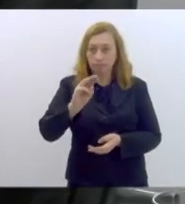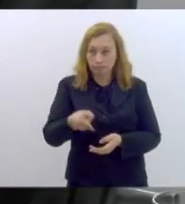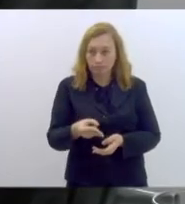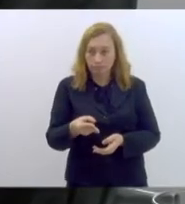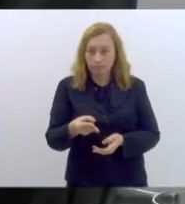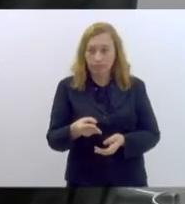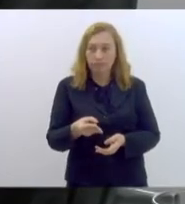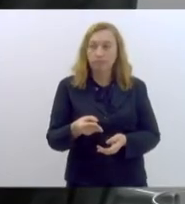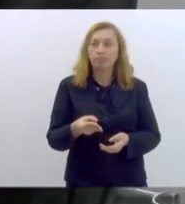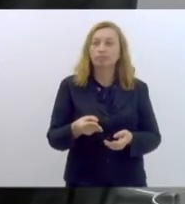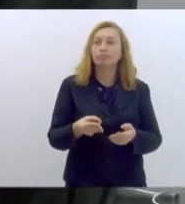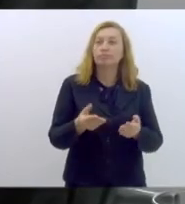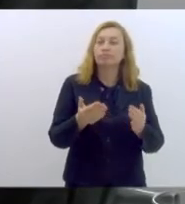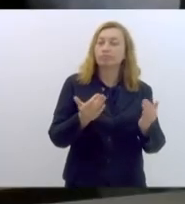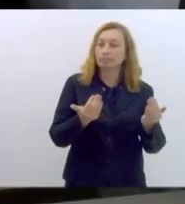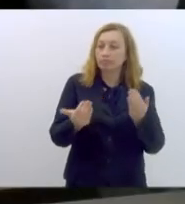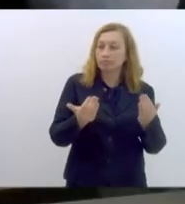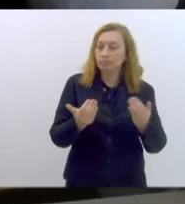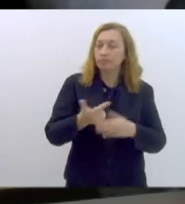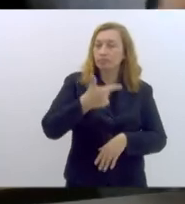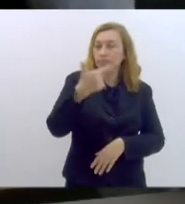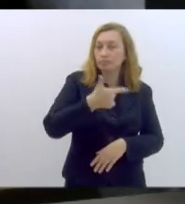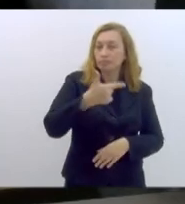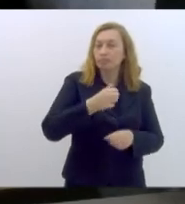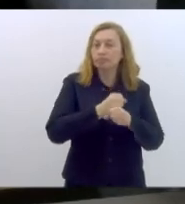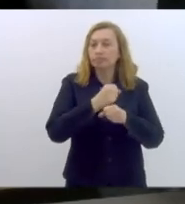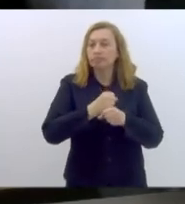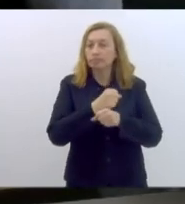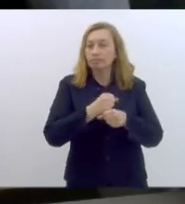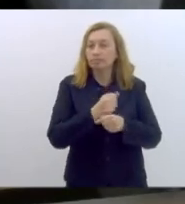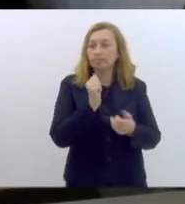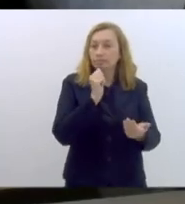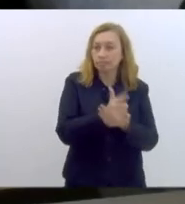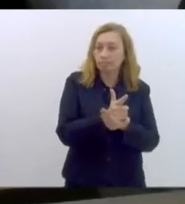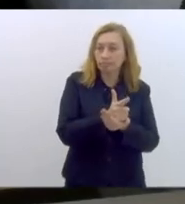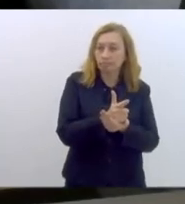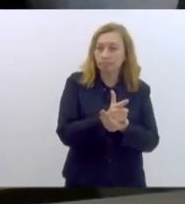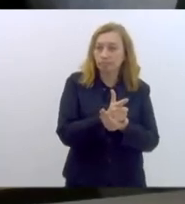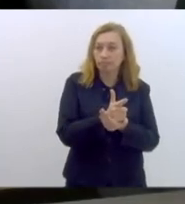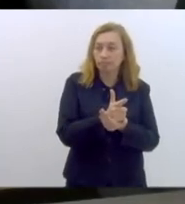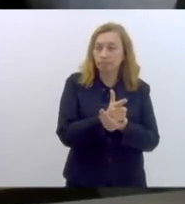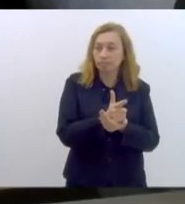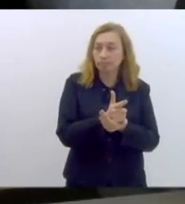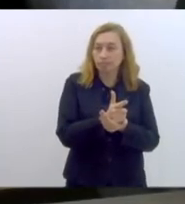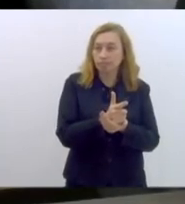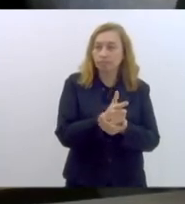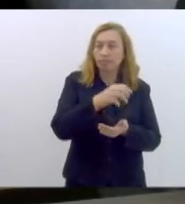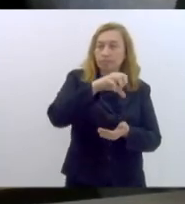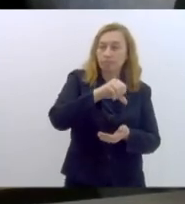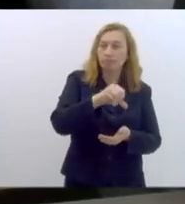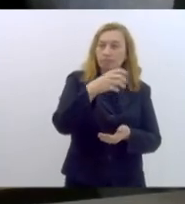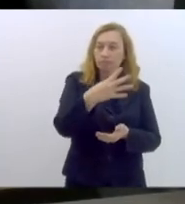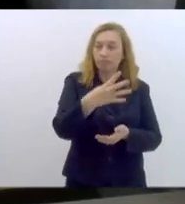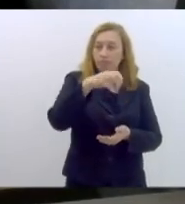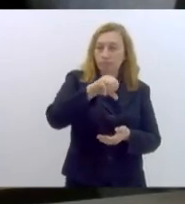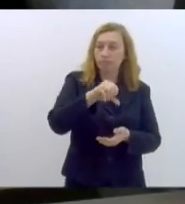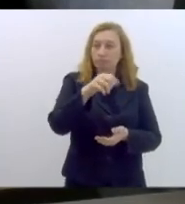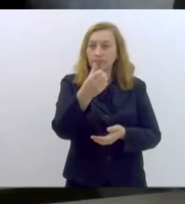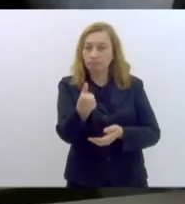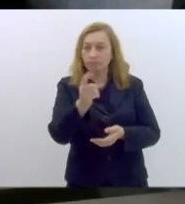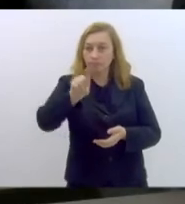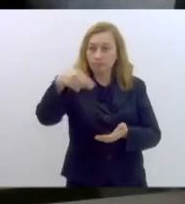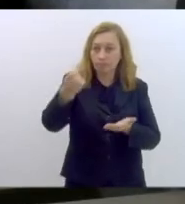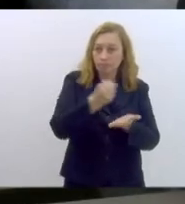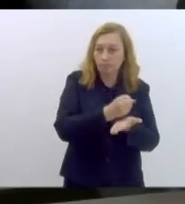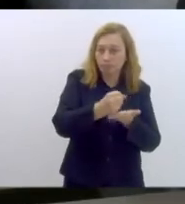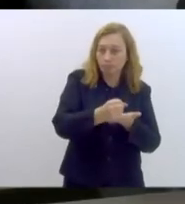E, em paralelo, a partir do segundo ano, você vai começar a pagar o 9496 e os seus demais contratos.